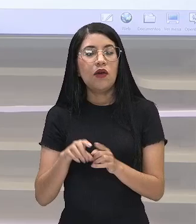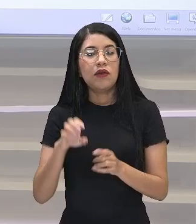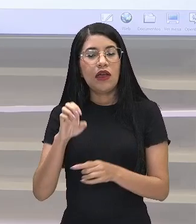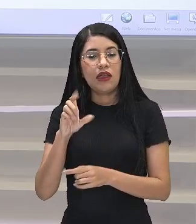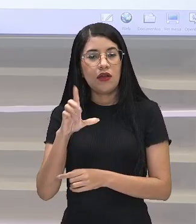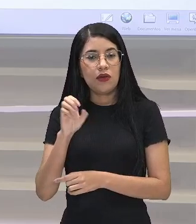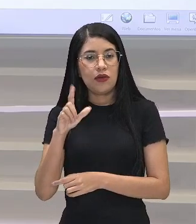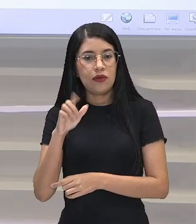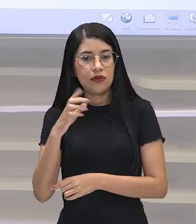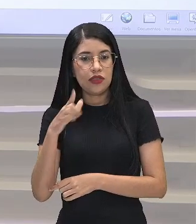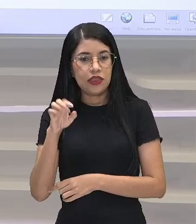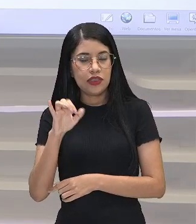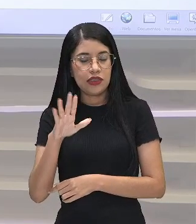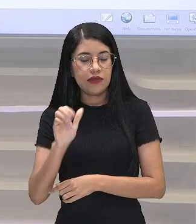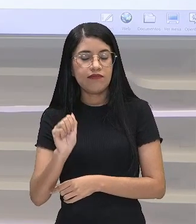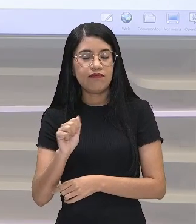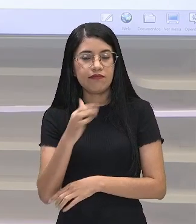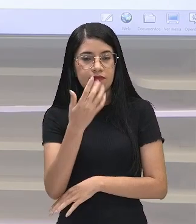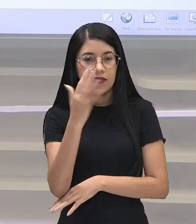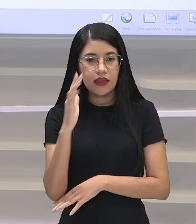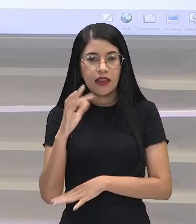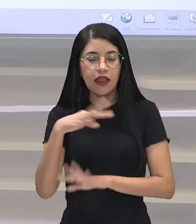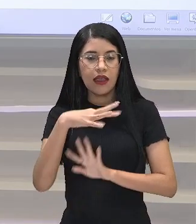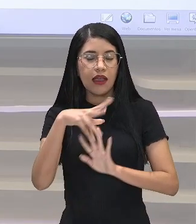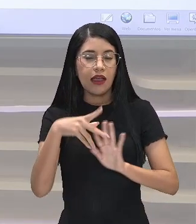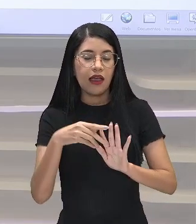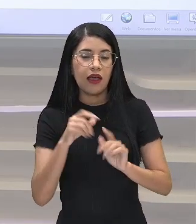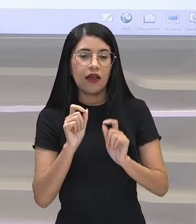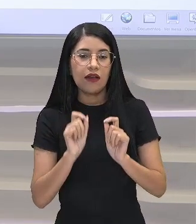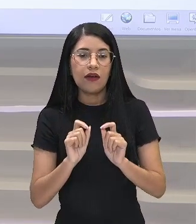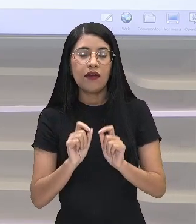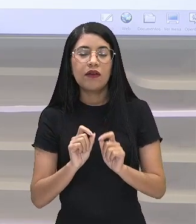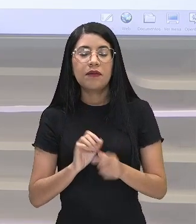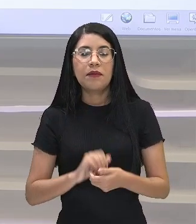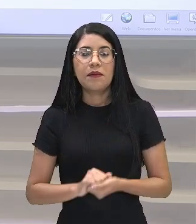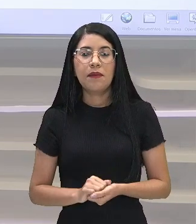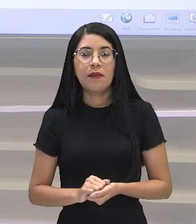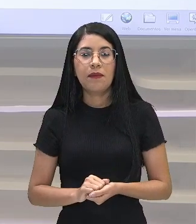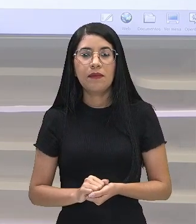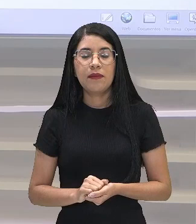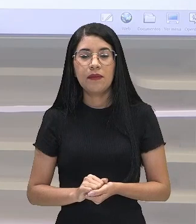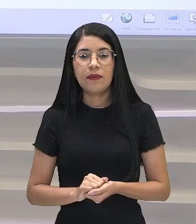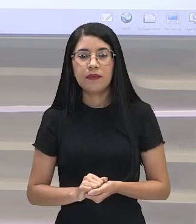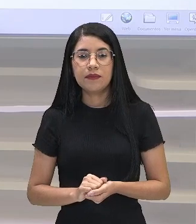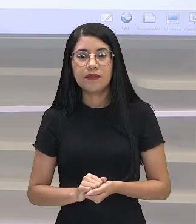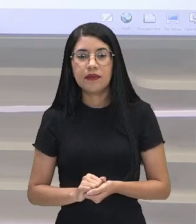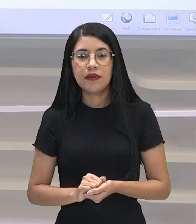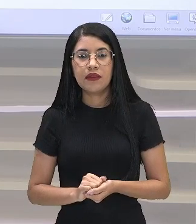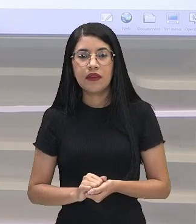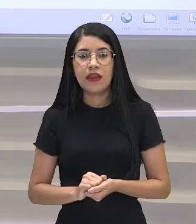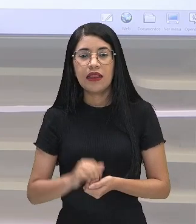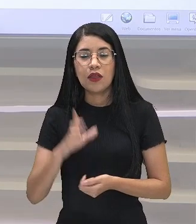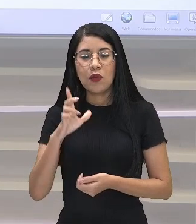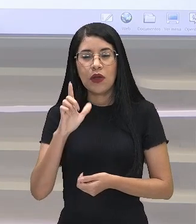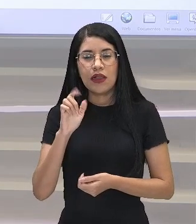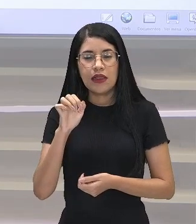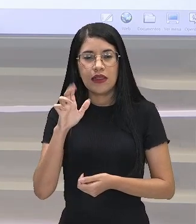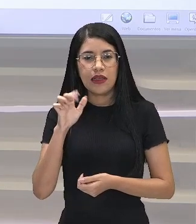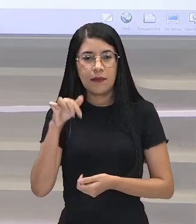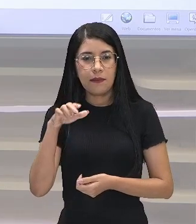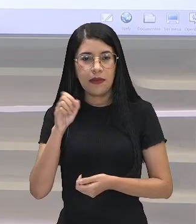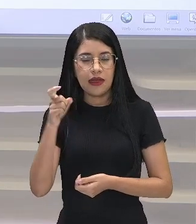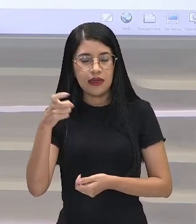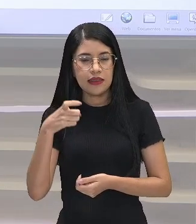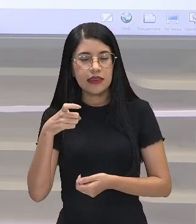nossas árvores na floresta amazônica, elas estão em um estágio que a gente chama de clímax, certo? Onde